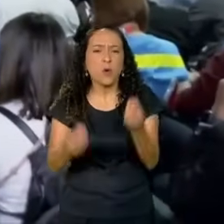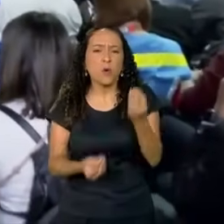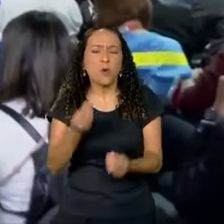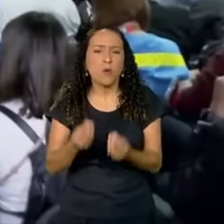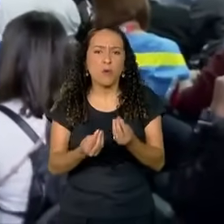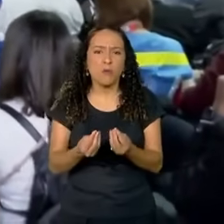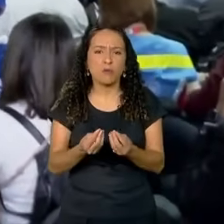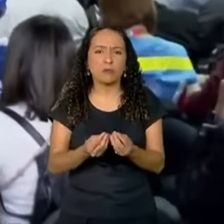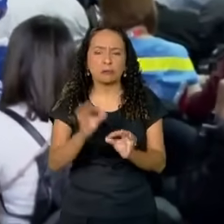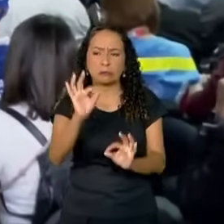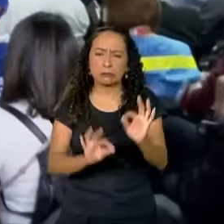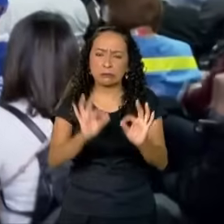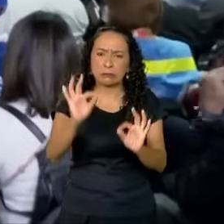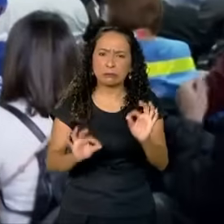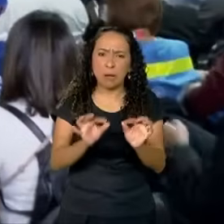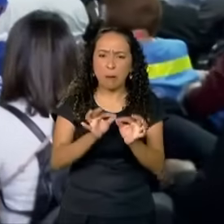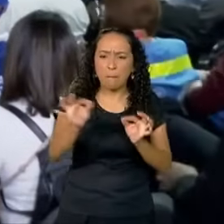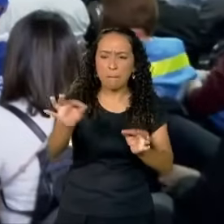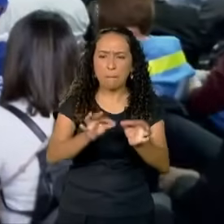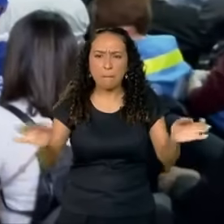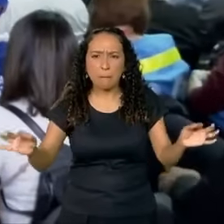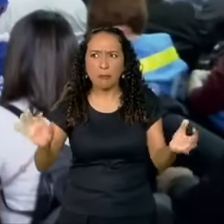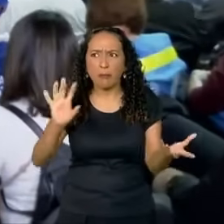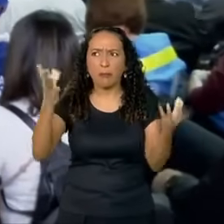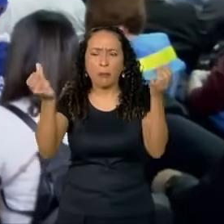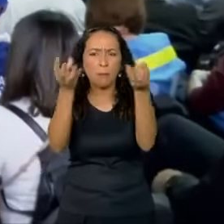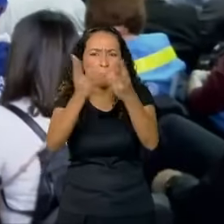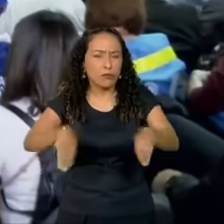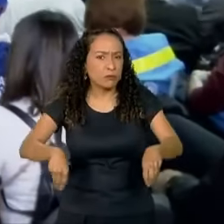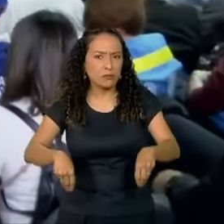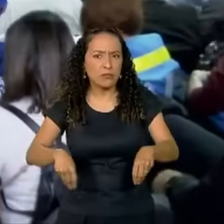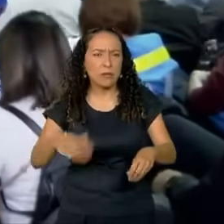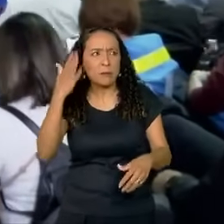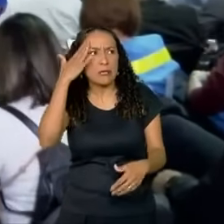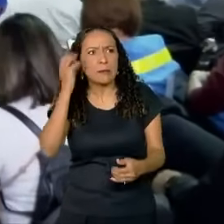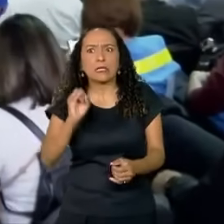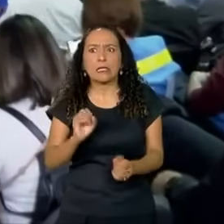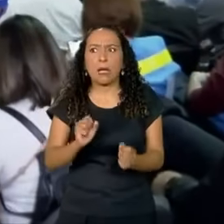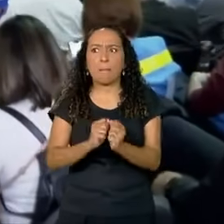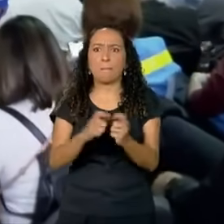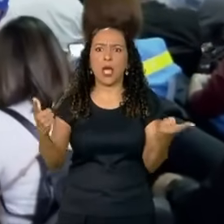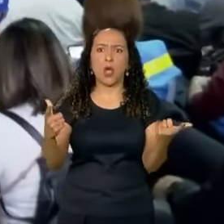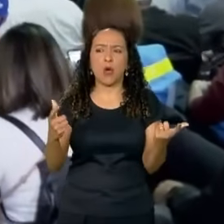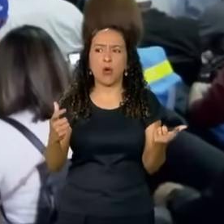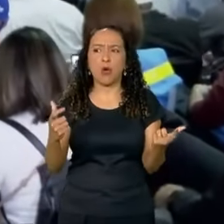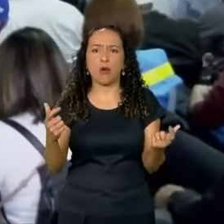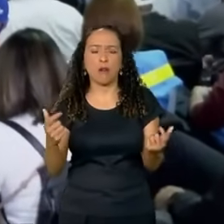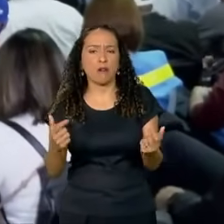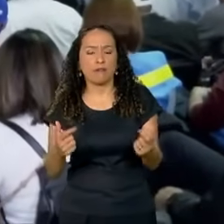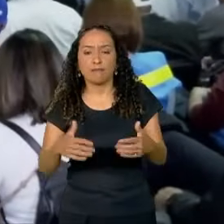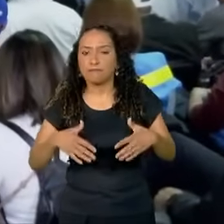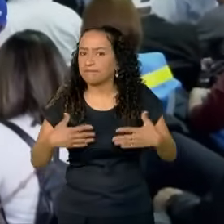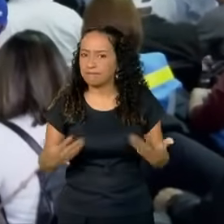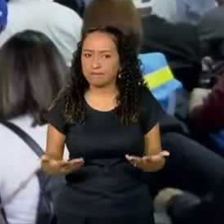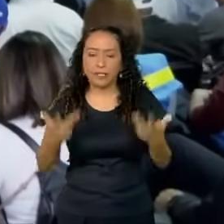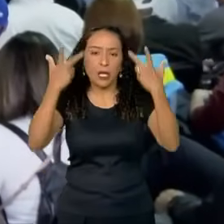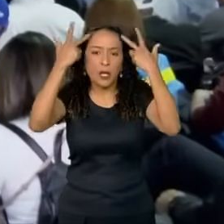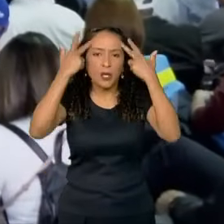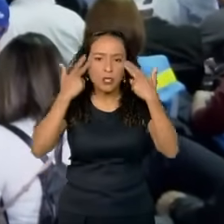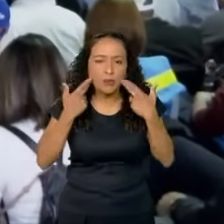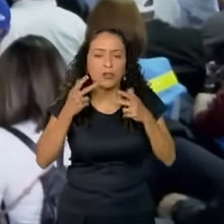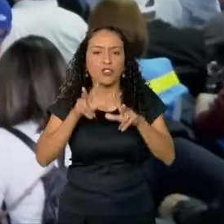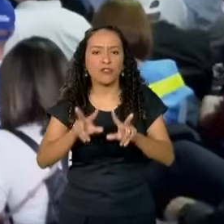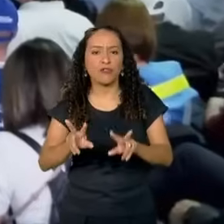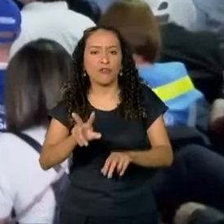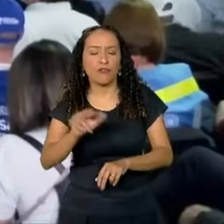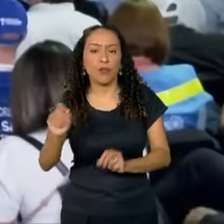uma catástrofe climática para dizer se ela é a maior do que essa ou que aquela? Naturalmente, vão